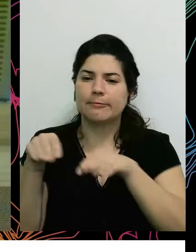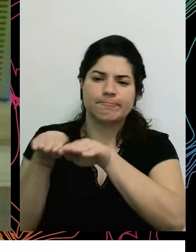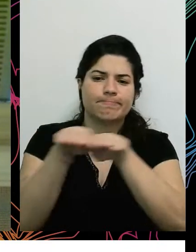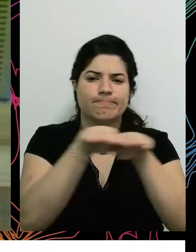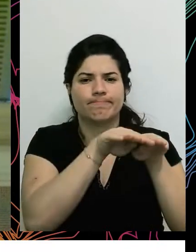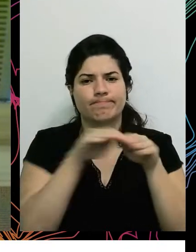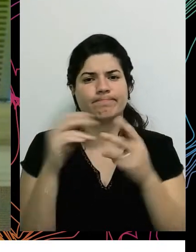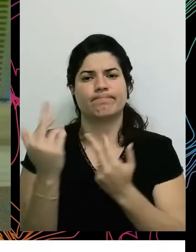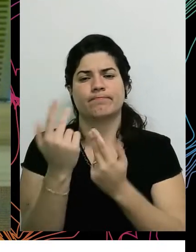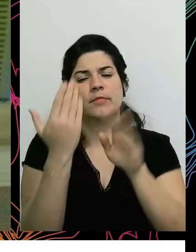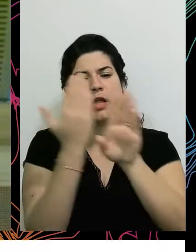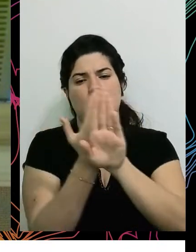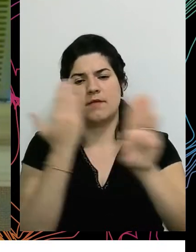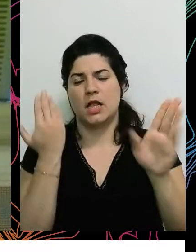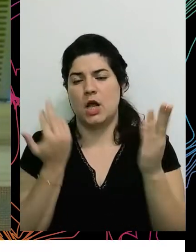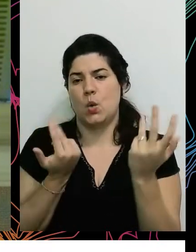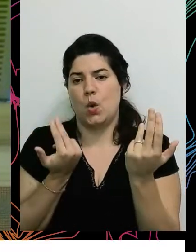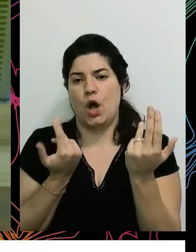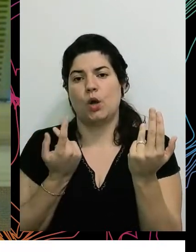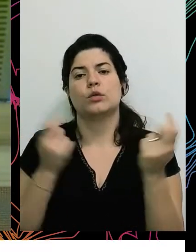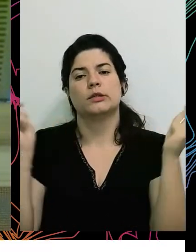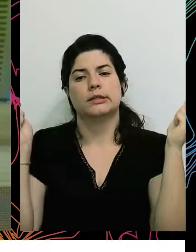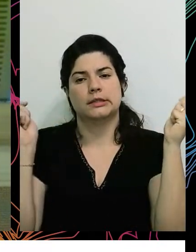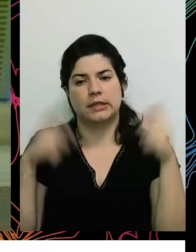de afastamento e proporcione